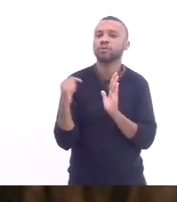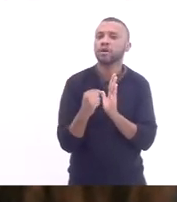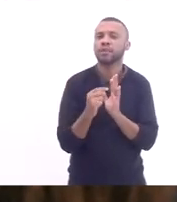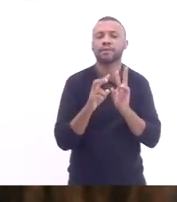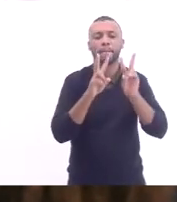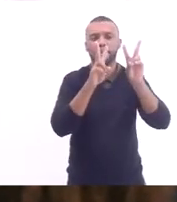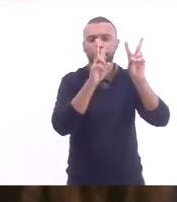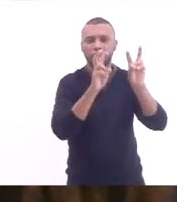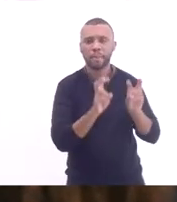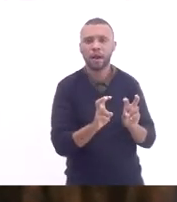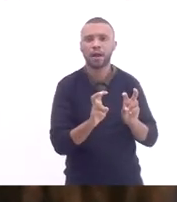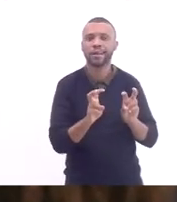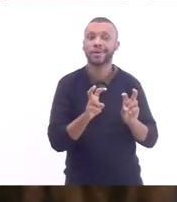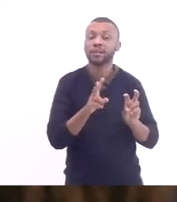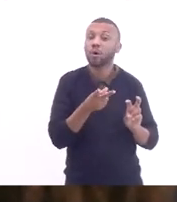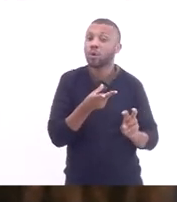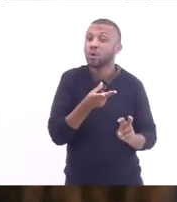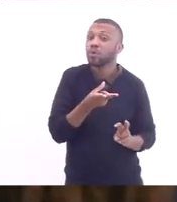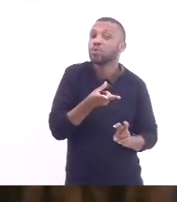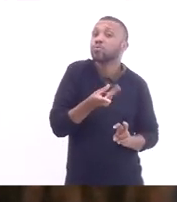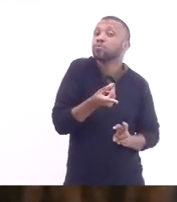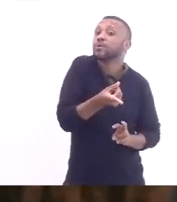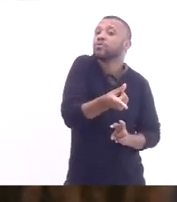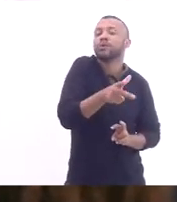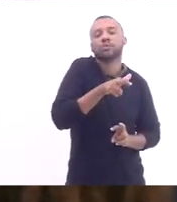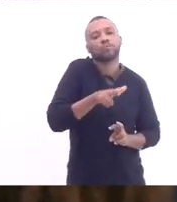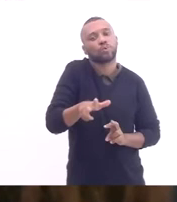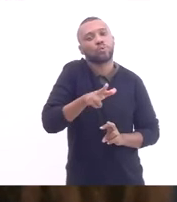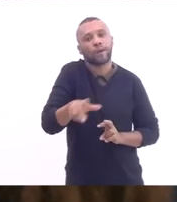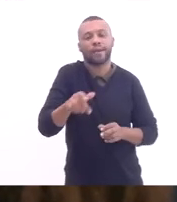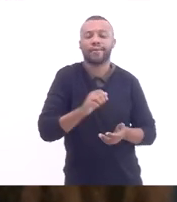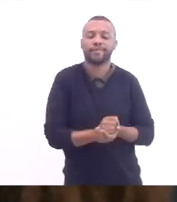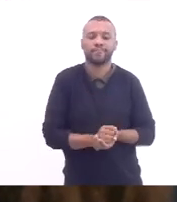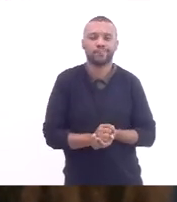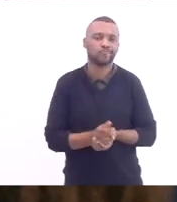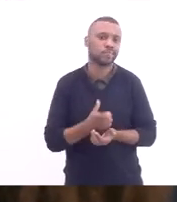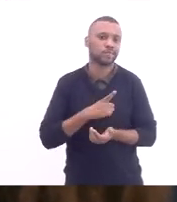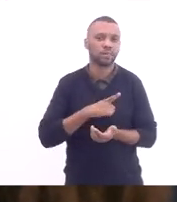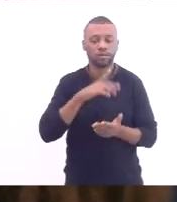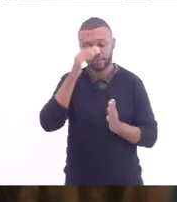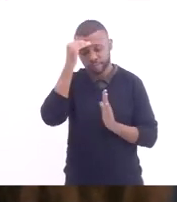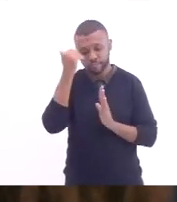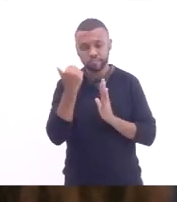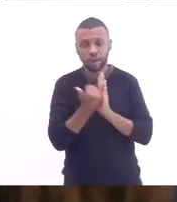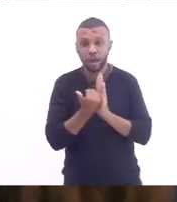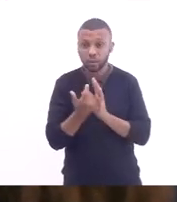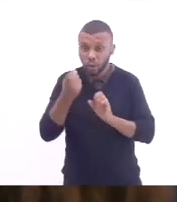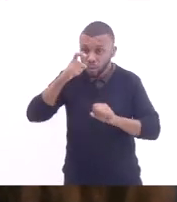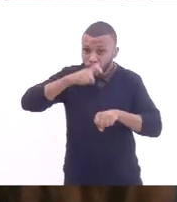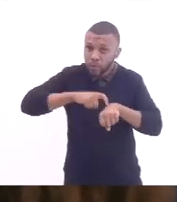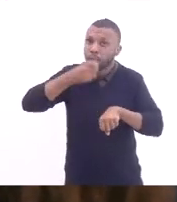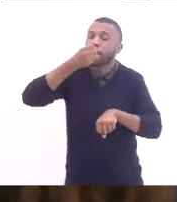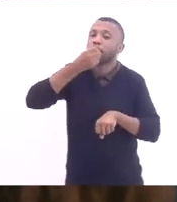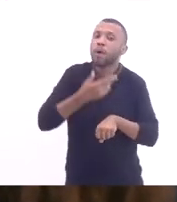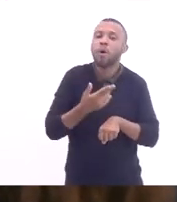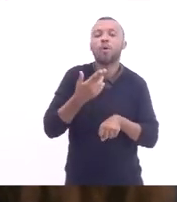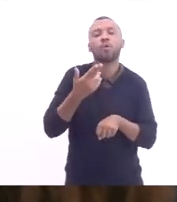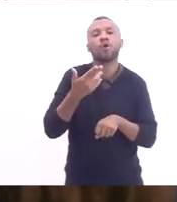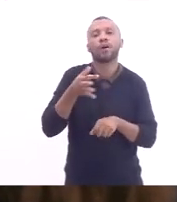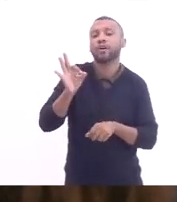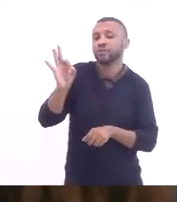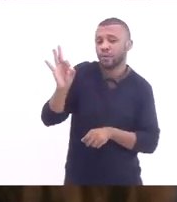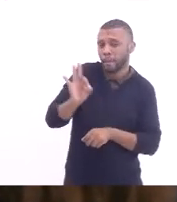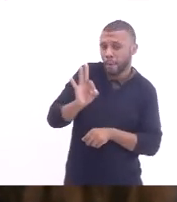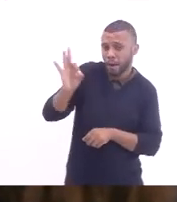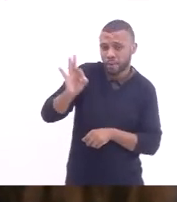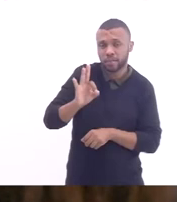que não são duradouras. Eles são pautados no bom momento do royalties do petróleo, a gente continua